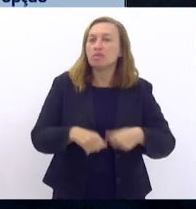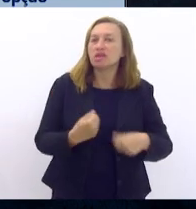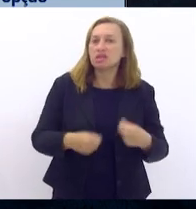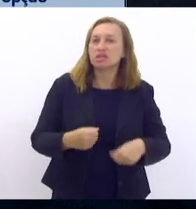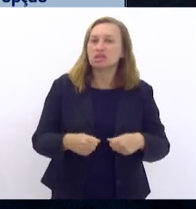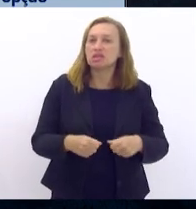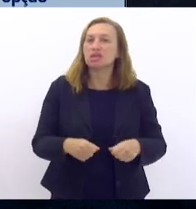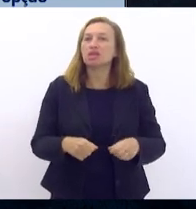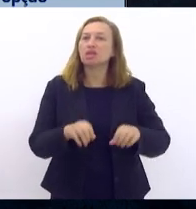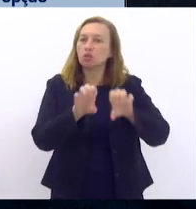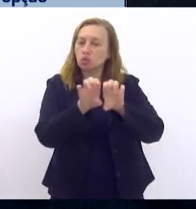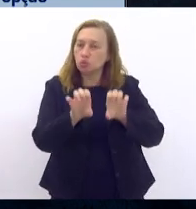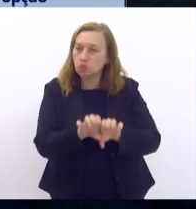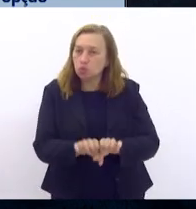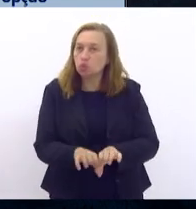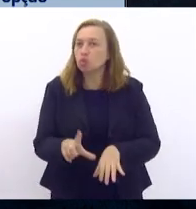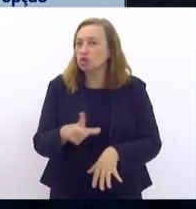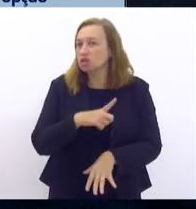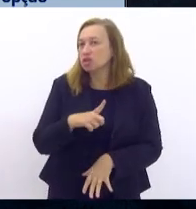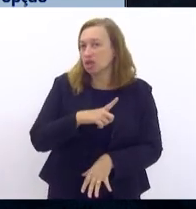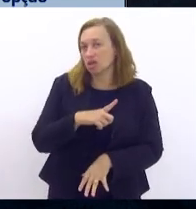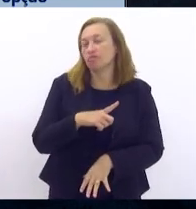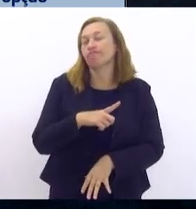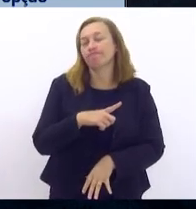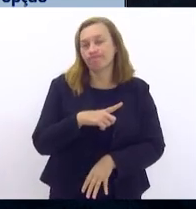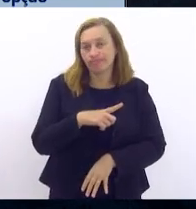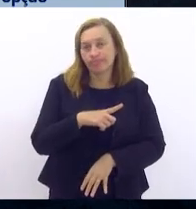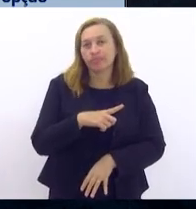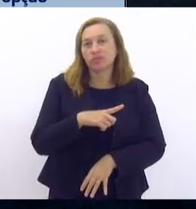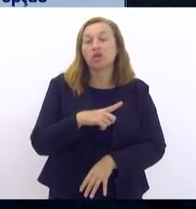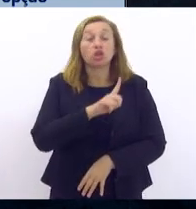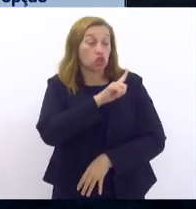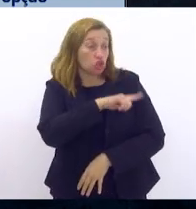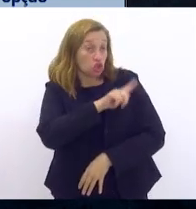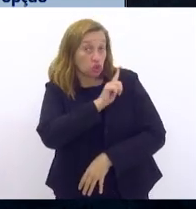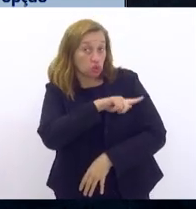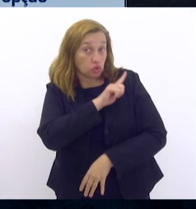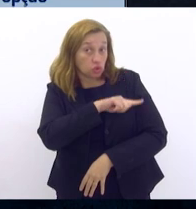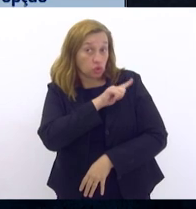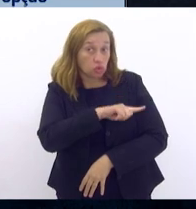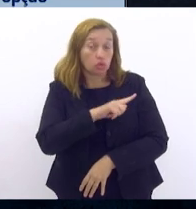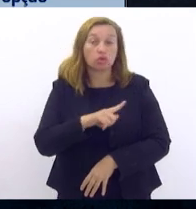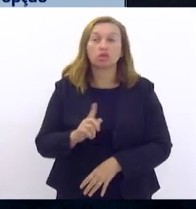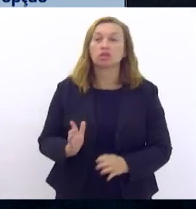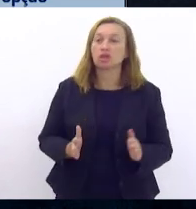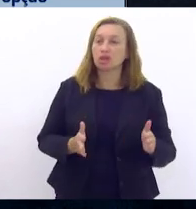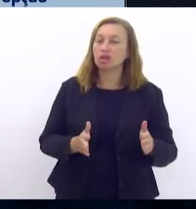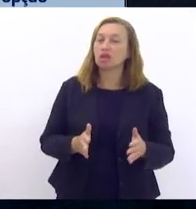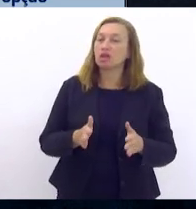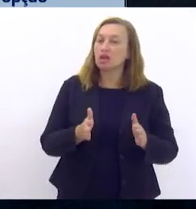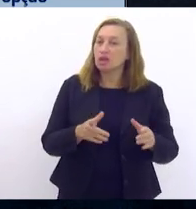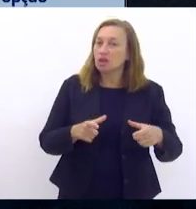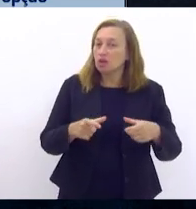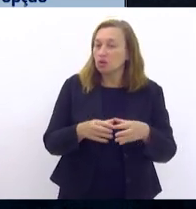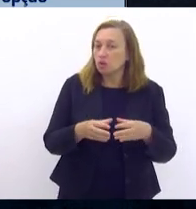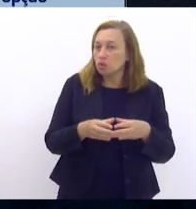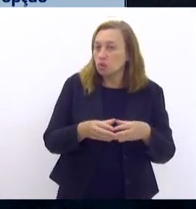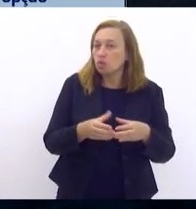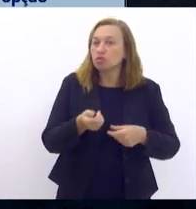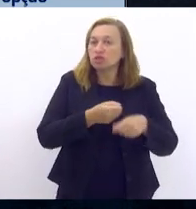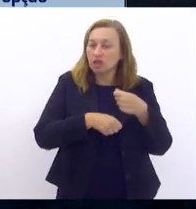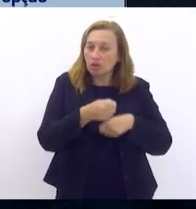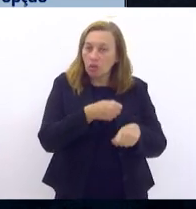ser instrumentalizados enquanto gestores daquele pequeno negócio que a gente também